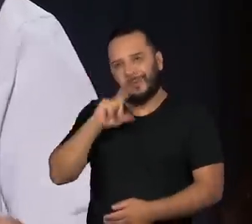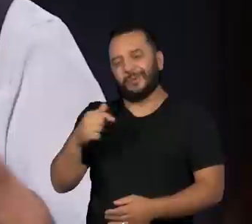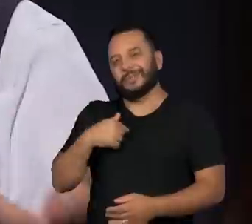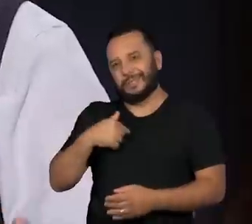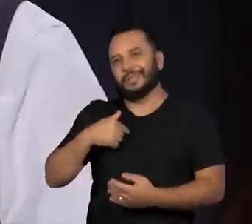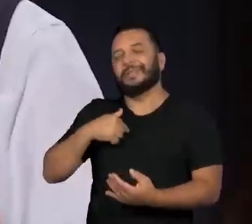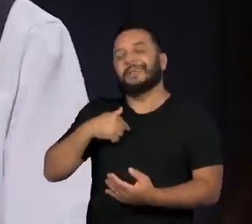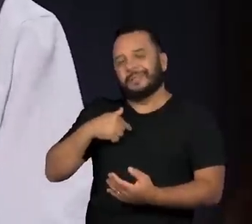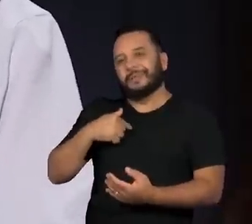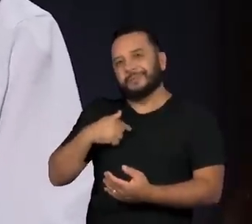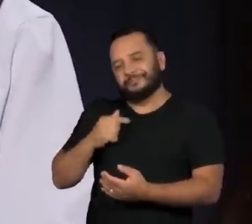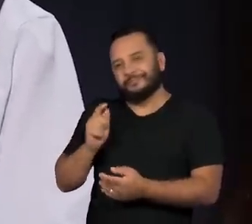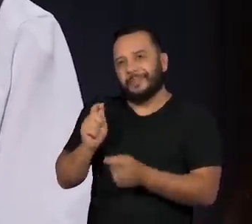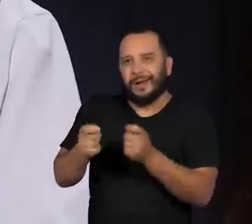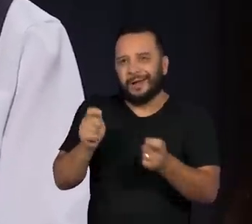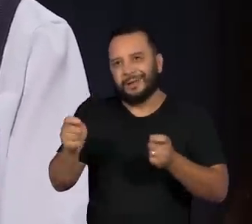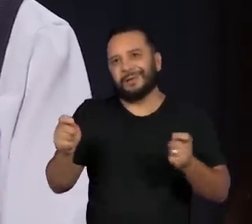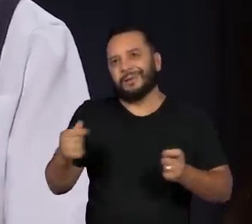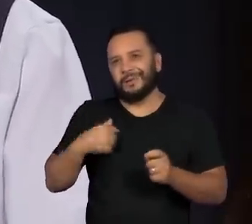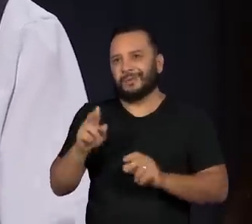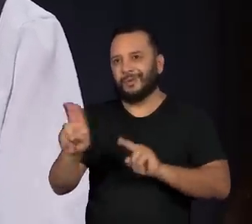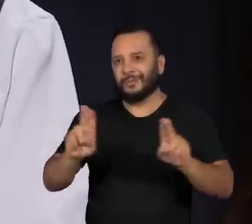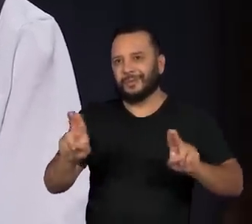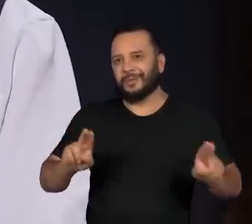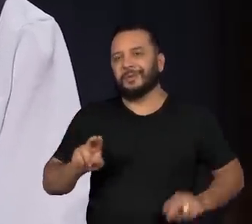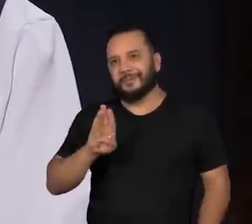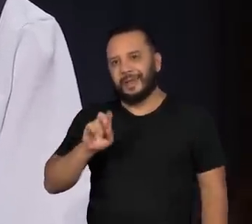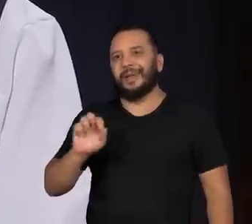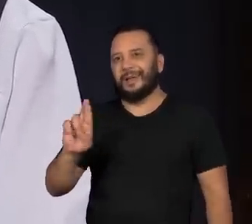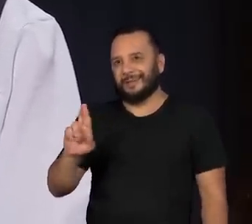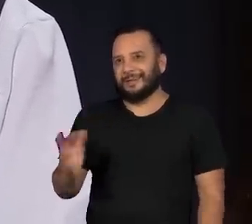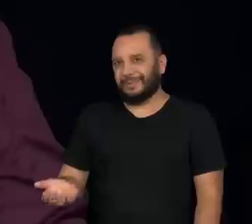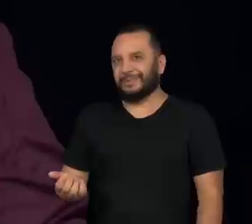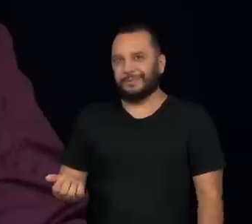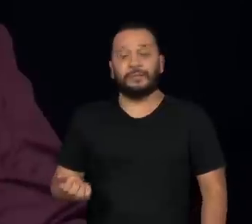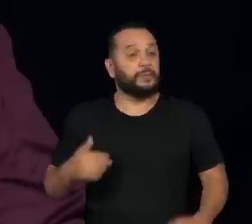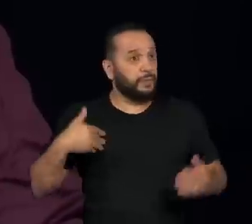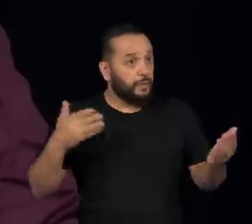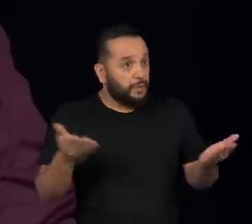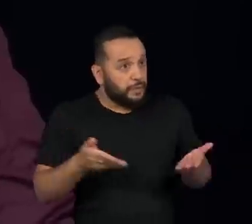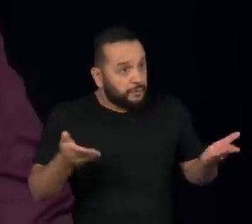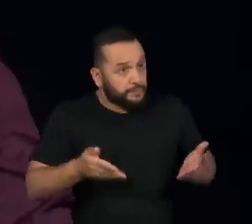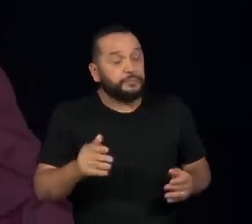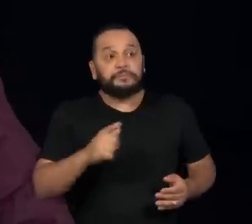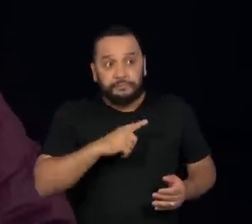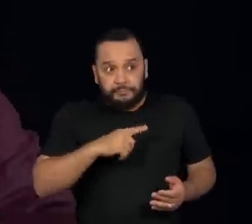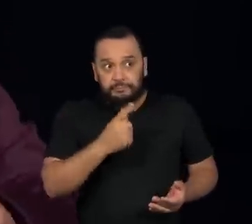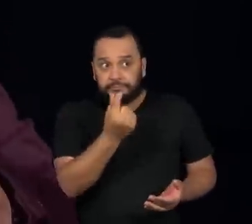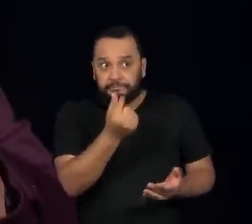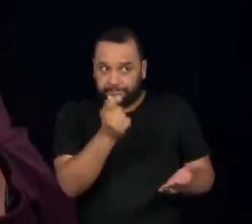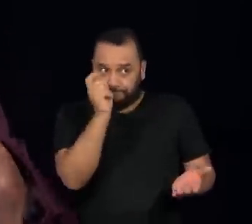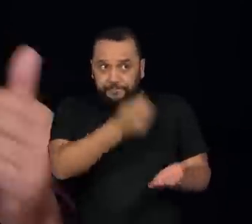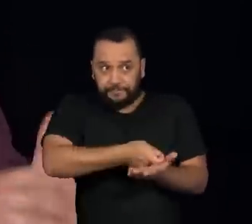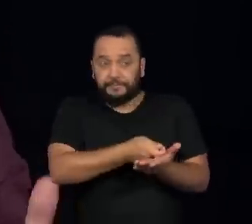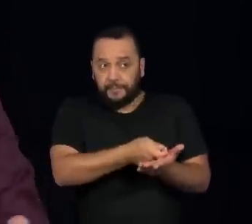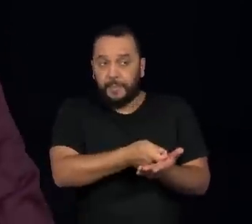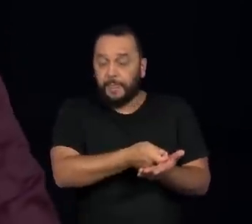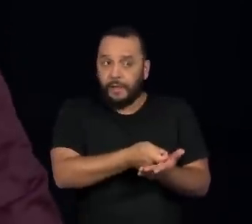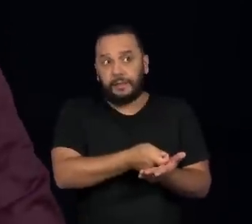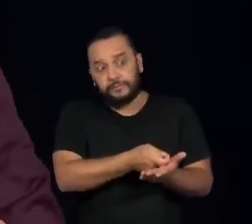de distribuição dos nomes BR e etc e tal e é o que se faz hoje é uma cobrança é